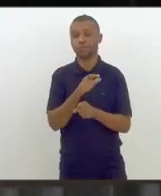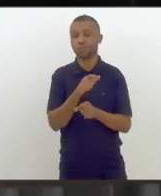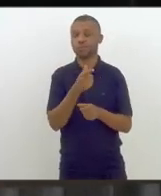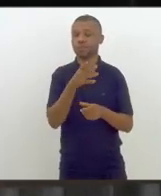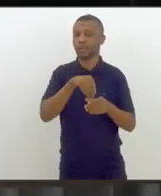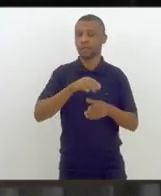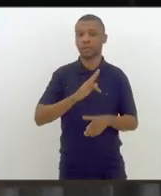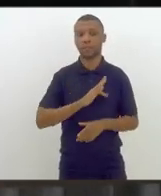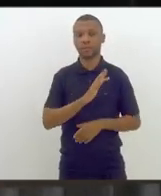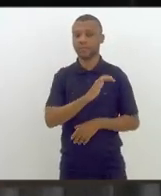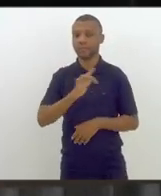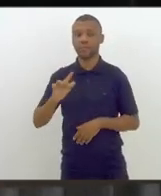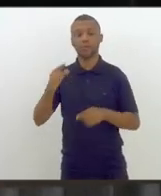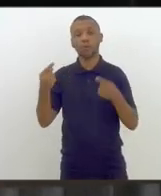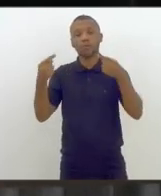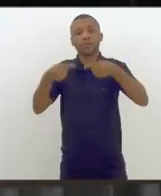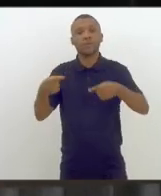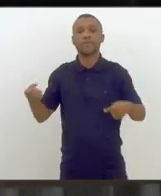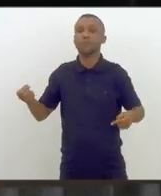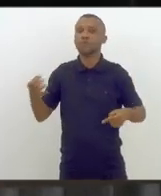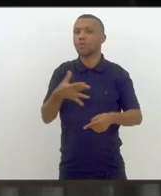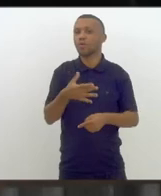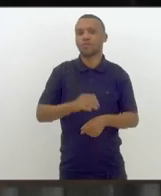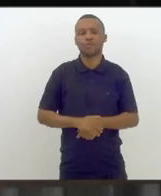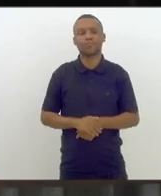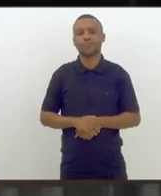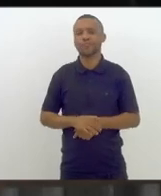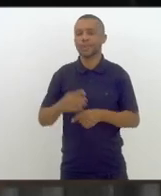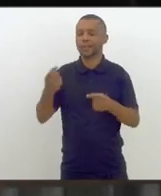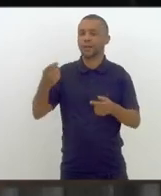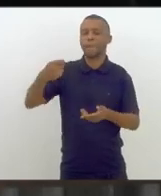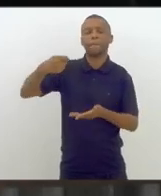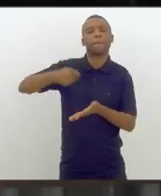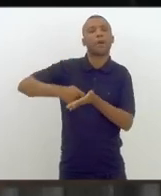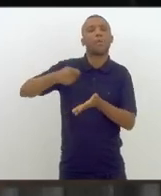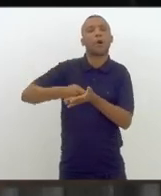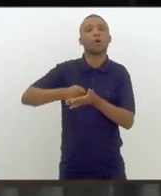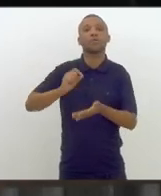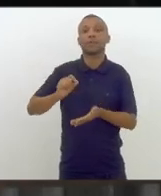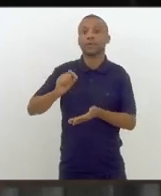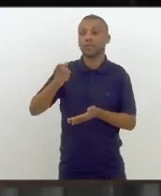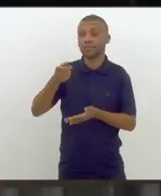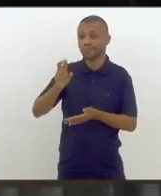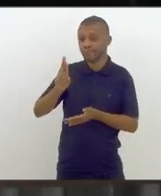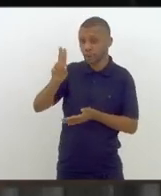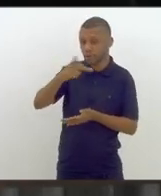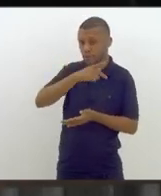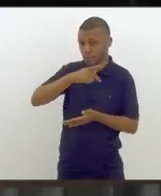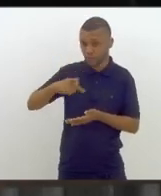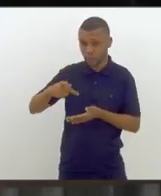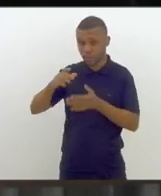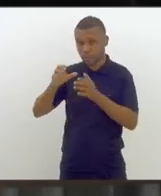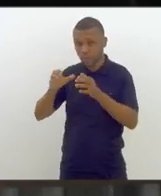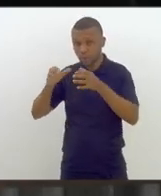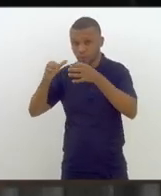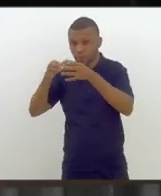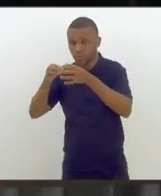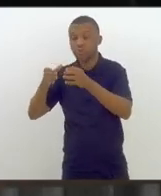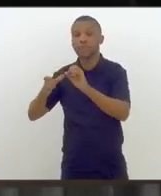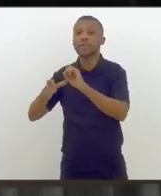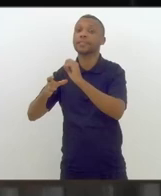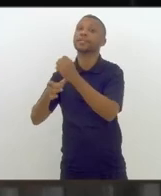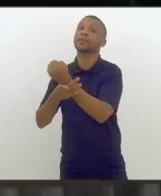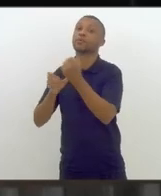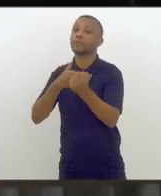realizado. E esse novo desafio me impunha não continuar na presidência da Comissão de Segurança Pública.